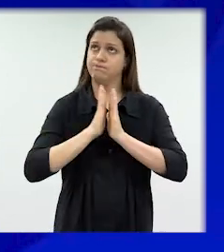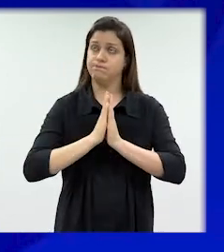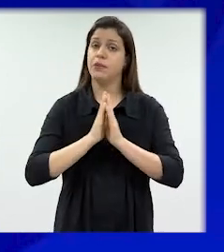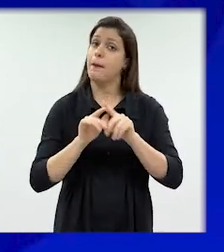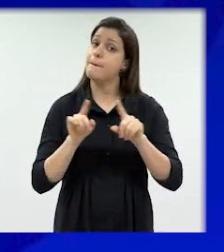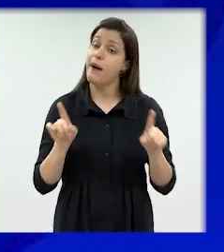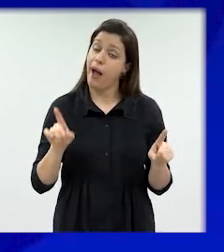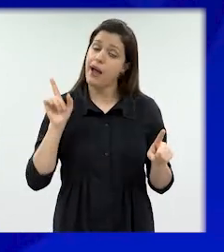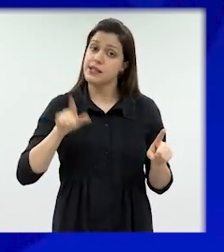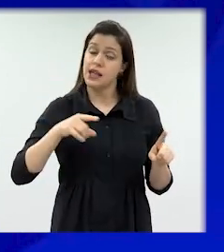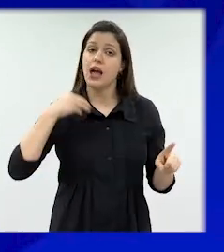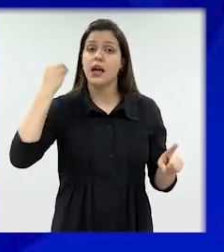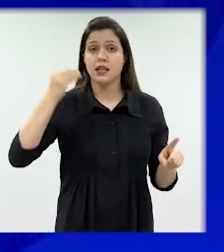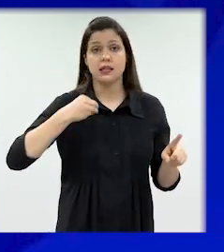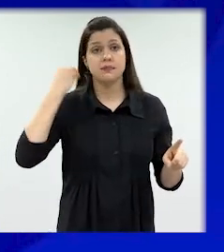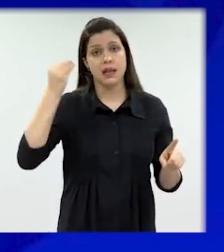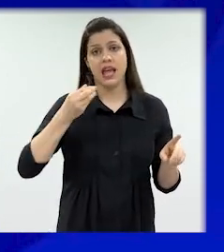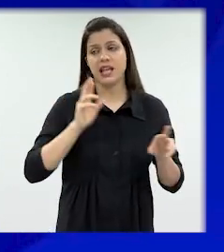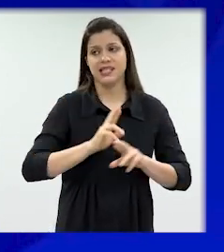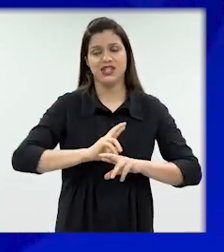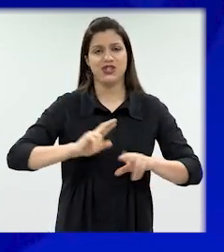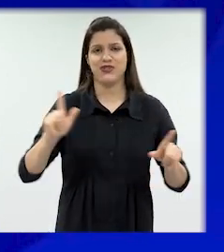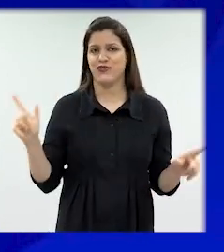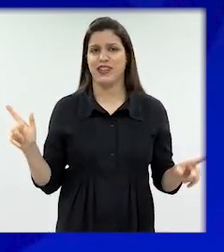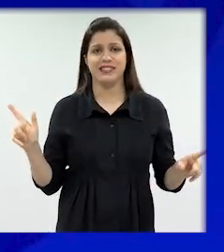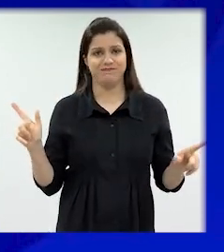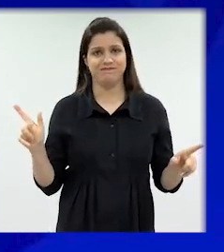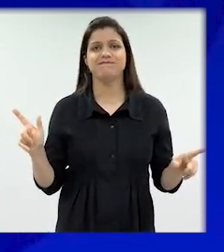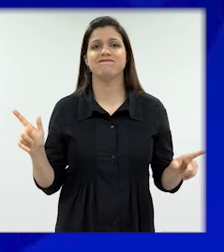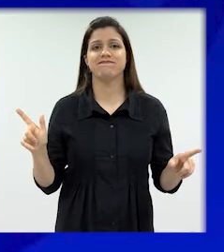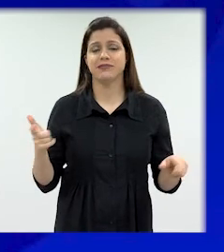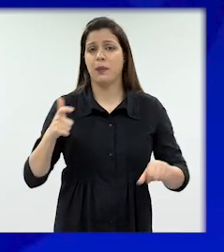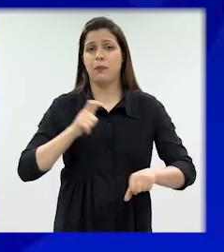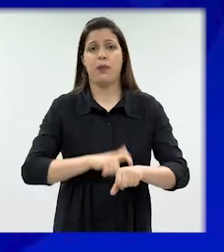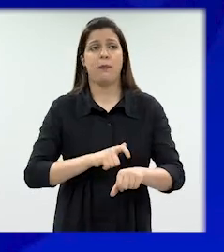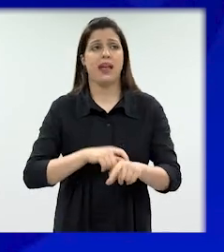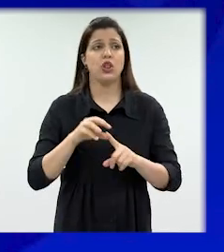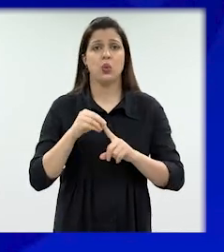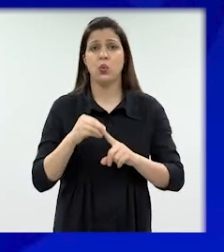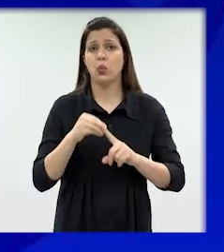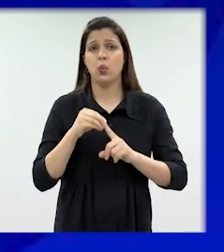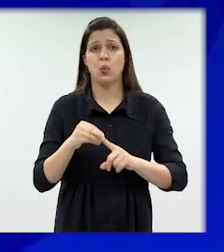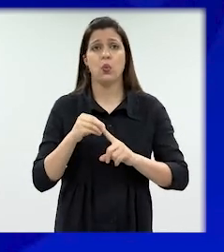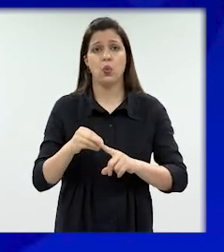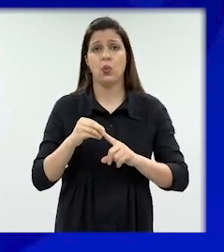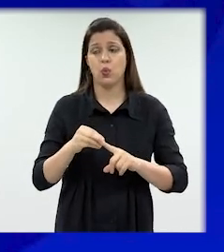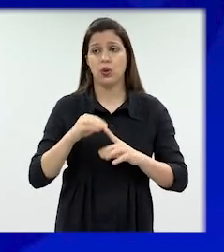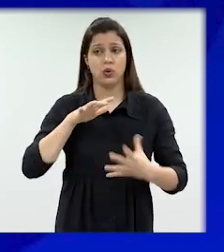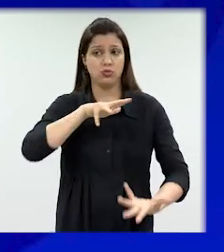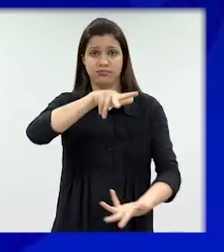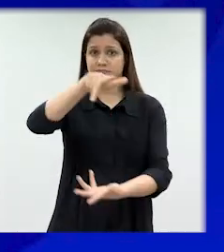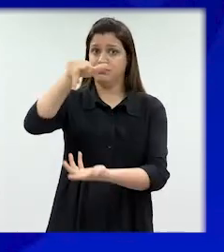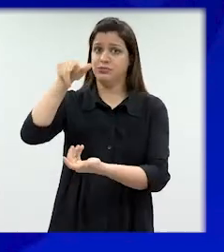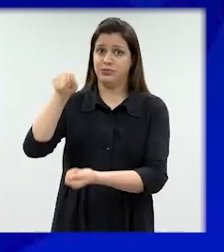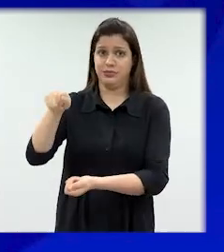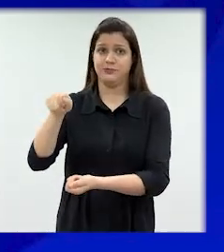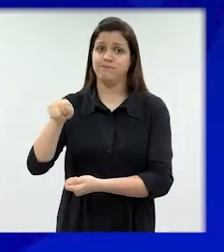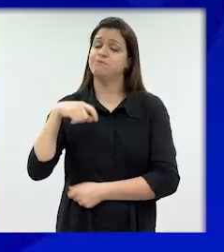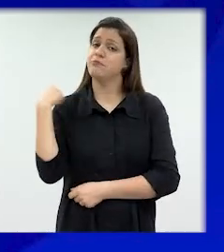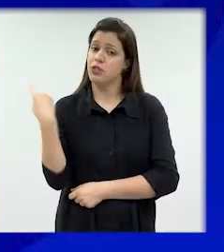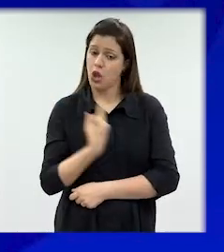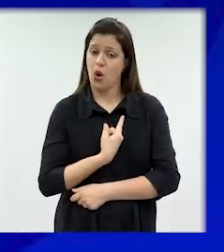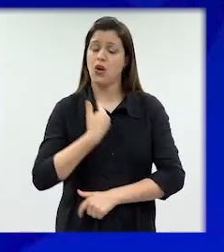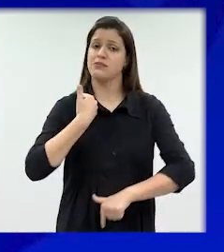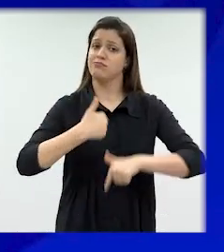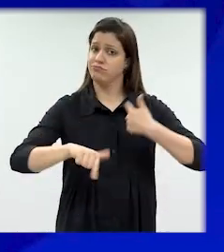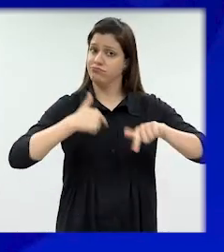que é uma experiência absolutamente diferente, é um momento único que a humanidade vive e em que nós